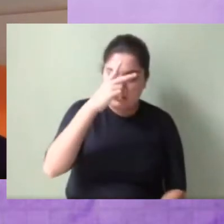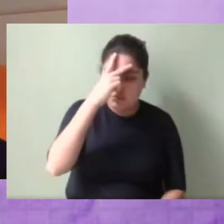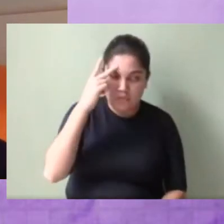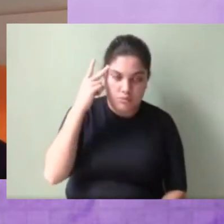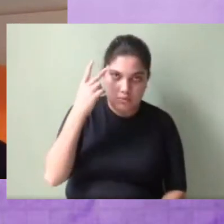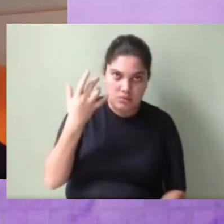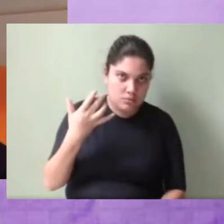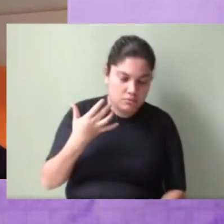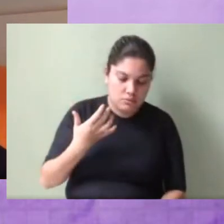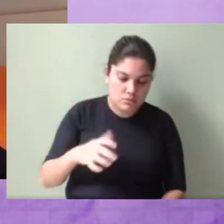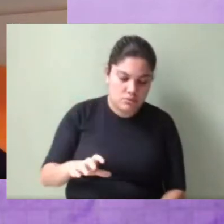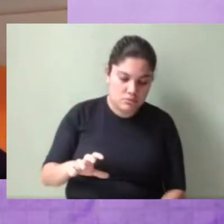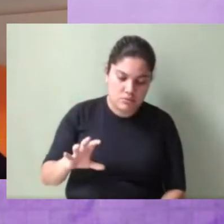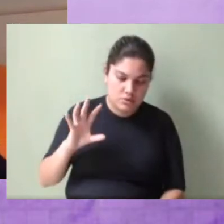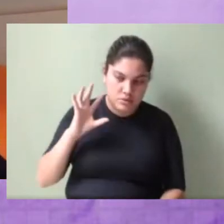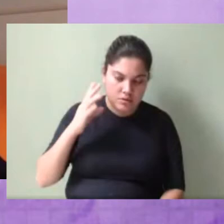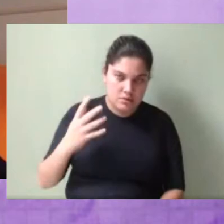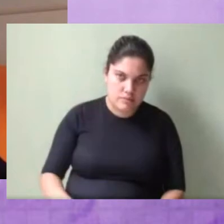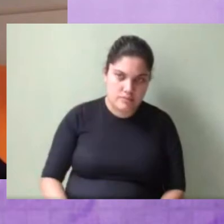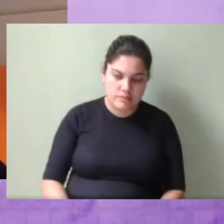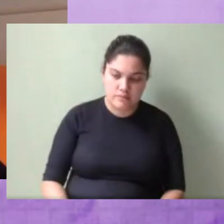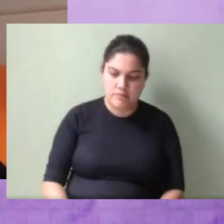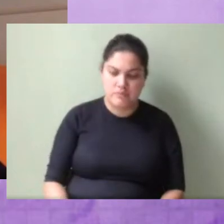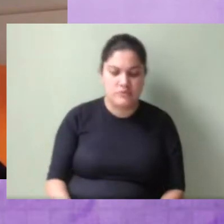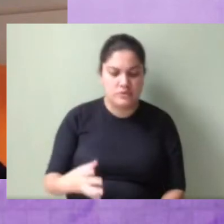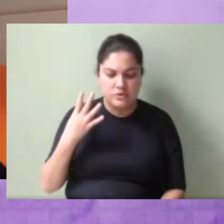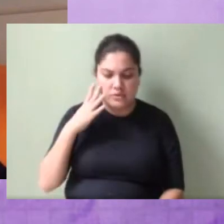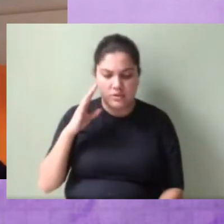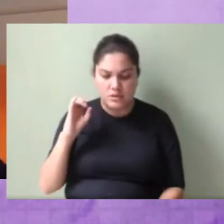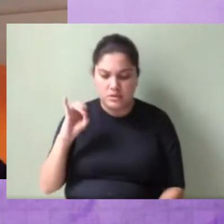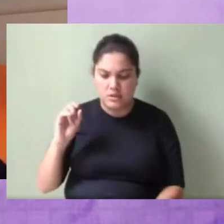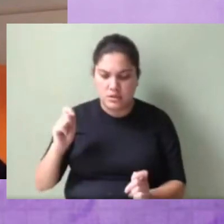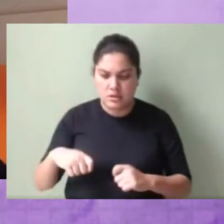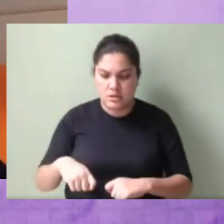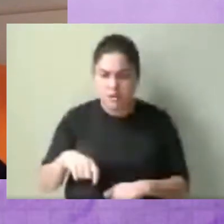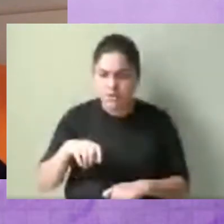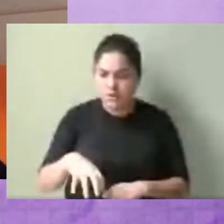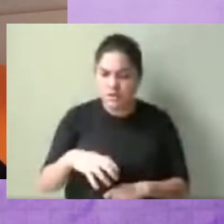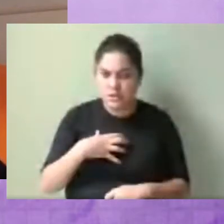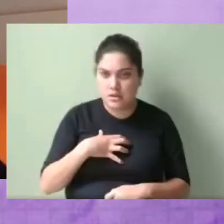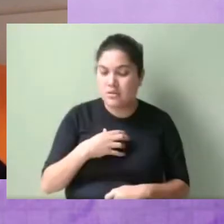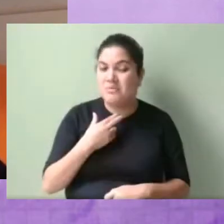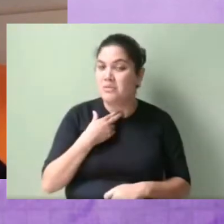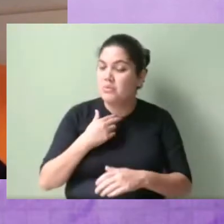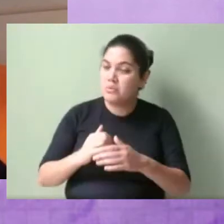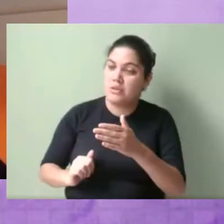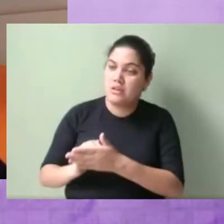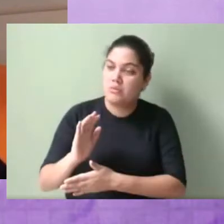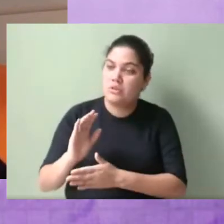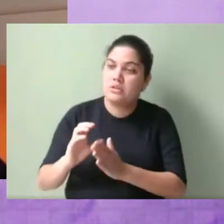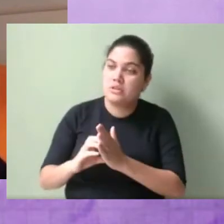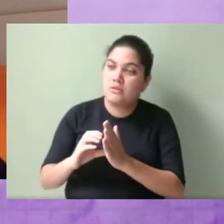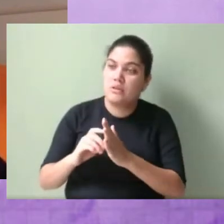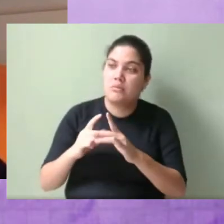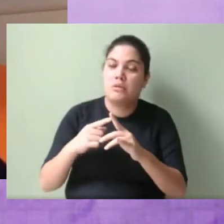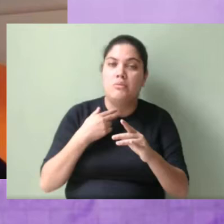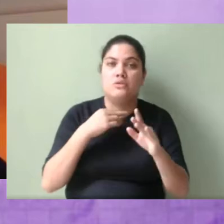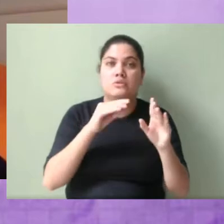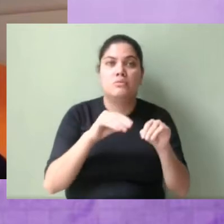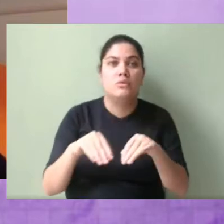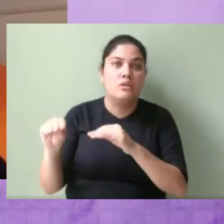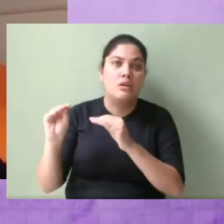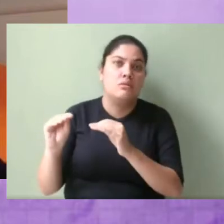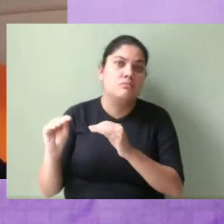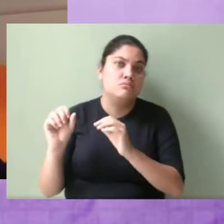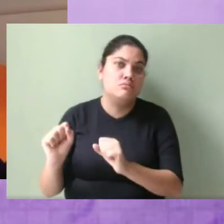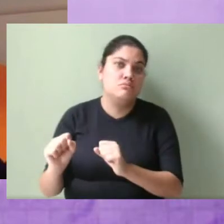que é importante ver isso aí. Precisa sim ter punição. Infelizmente, nós, seres humanos, funcionamos... quando a gente é pego, a gente tem que